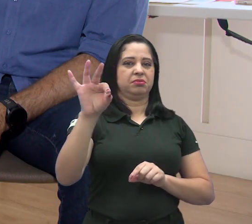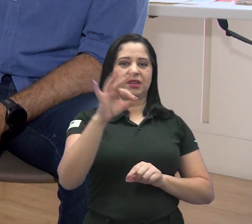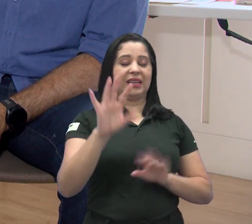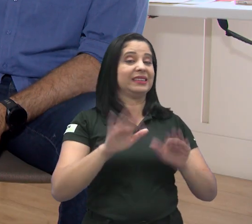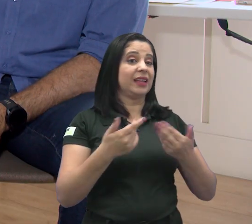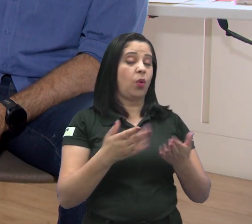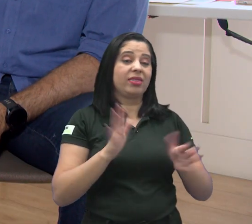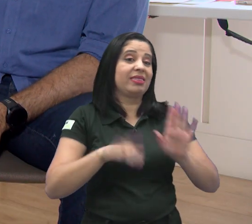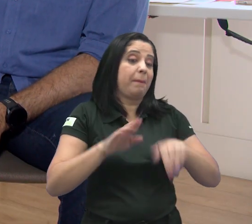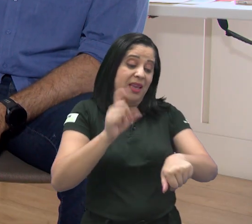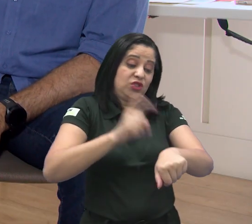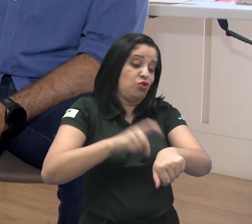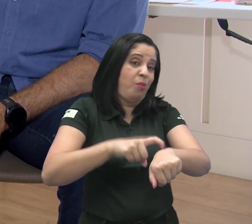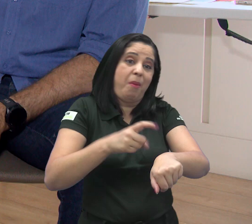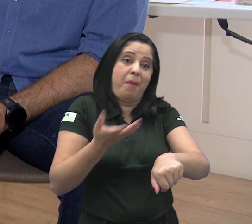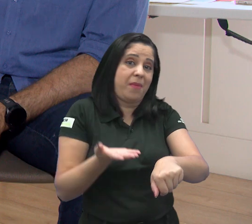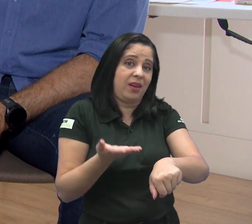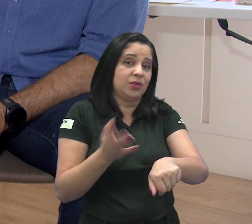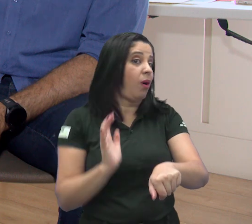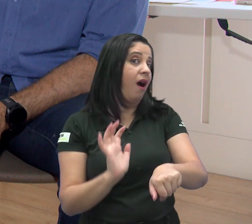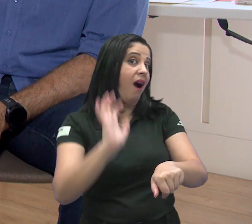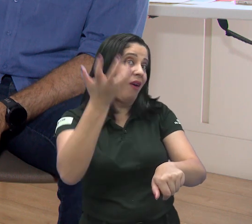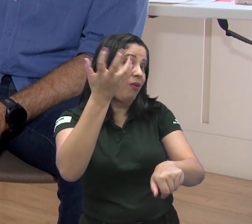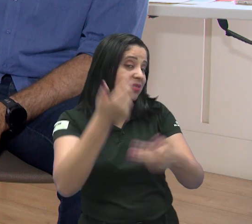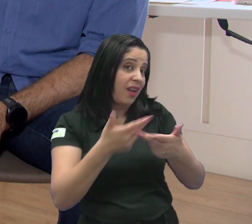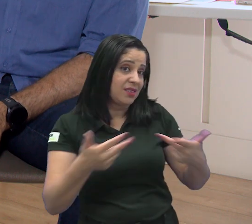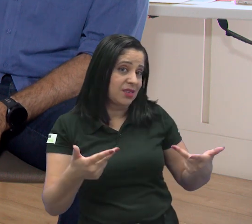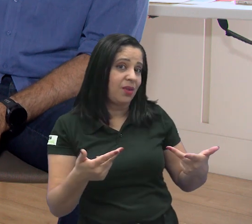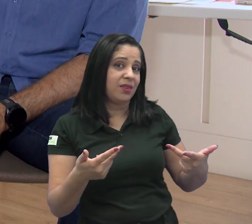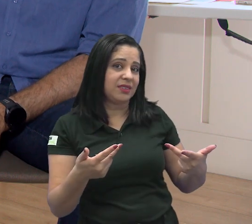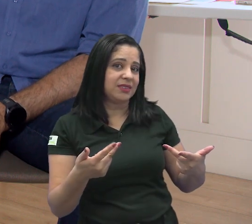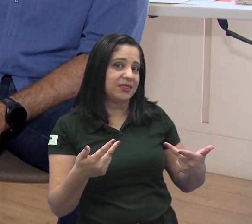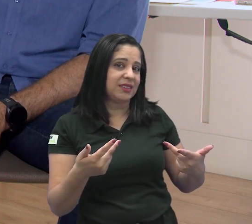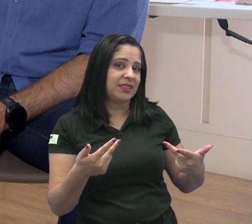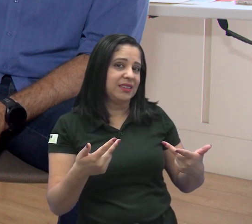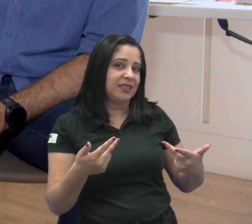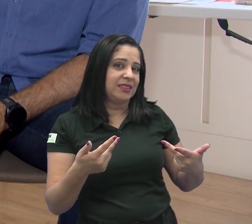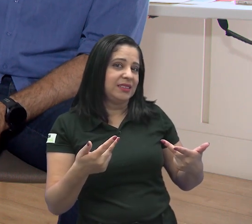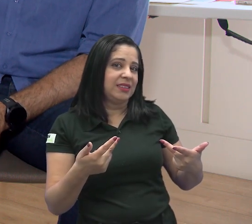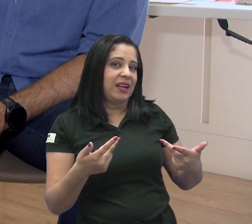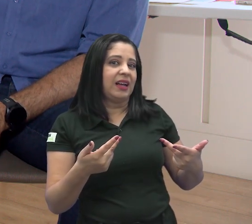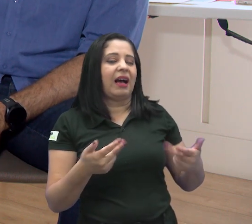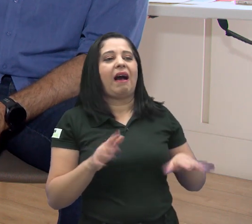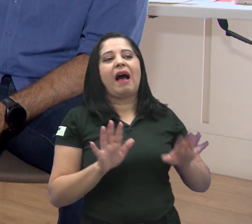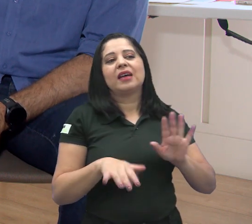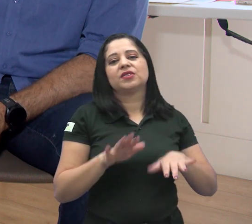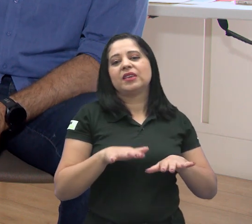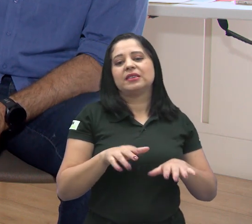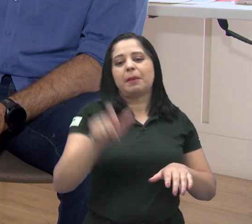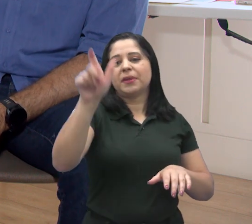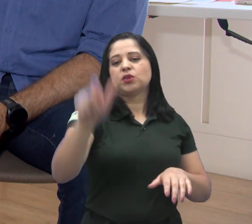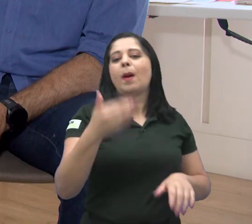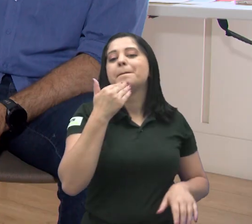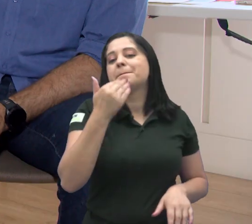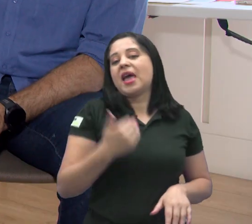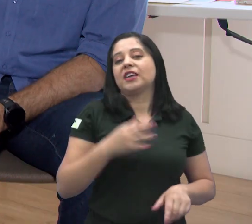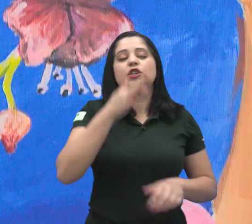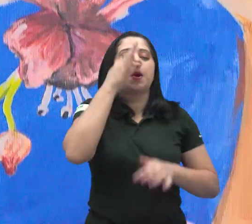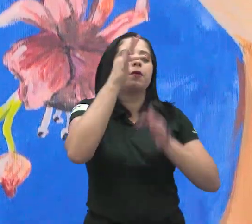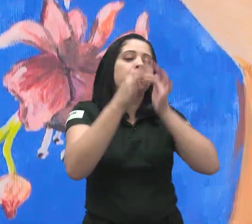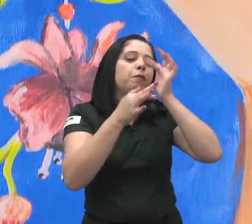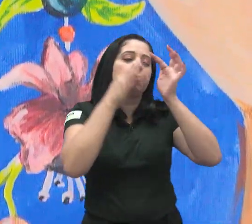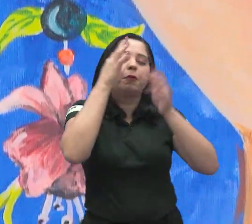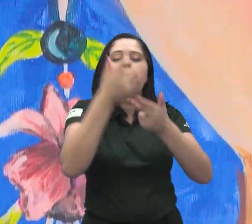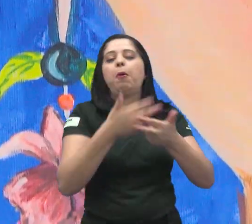no momento. As coisas acontecem, né? Mesmo que seja uma encomenda, quero flores. E se a pessoa me